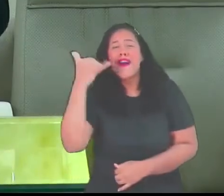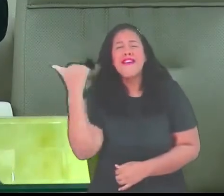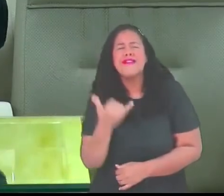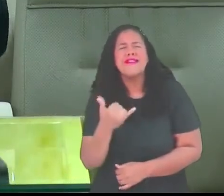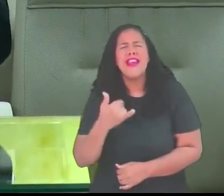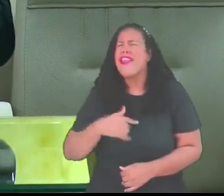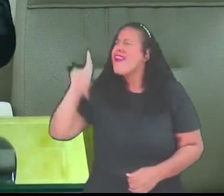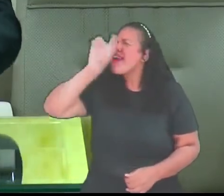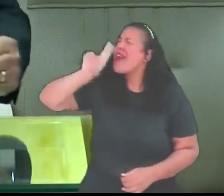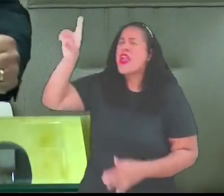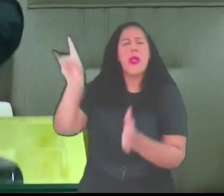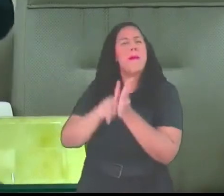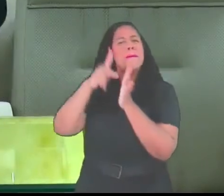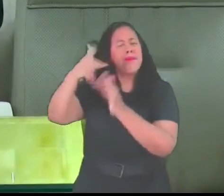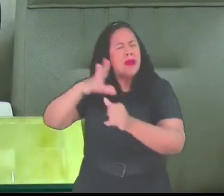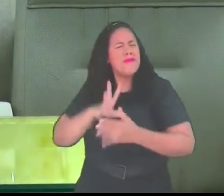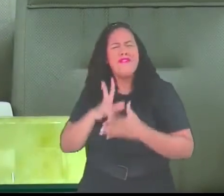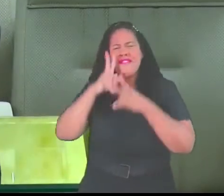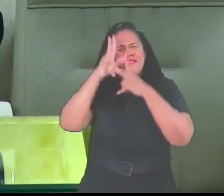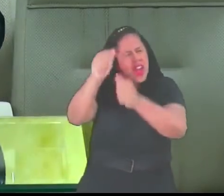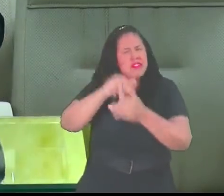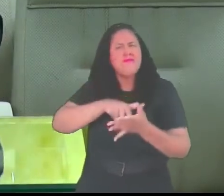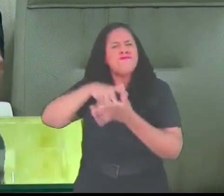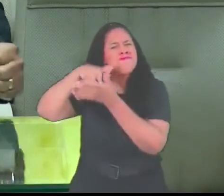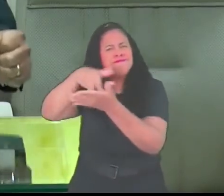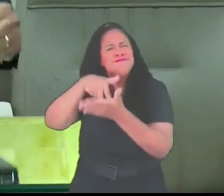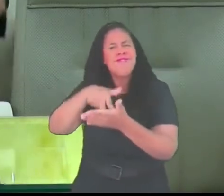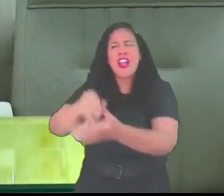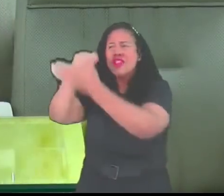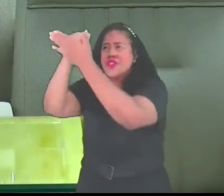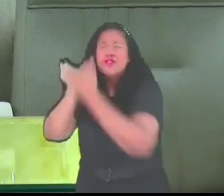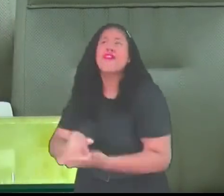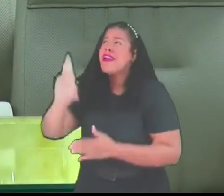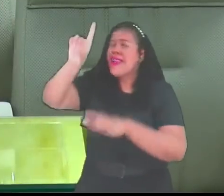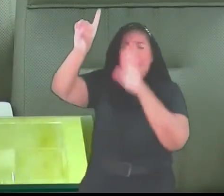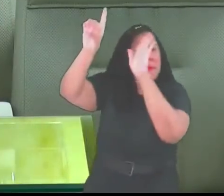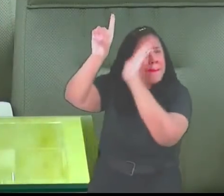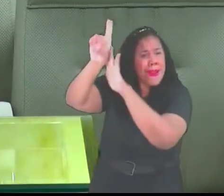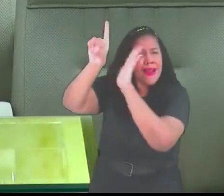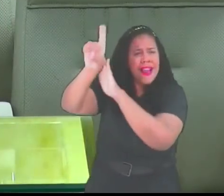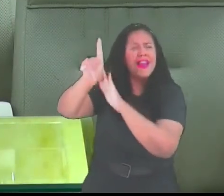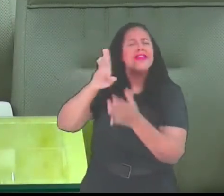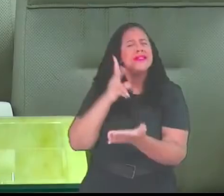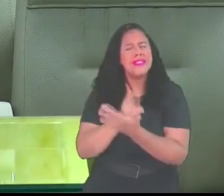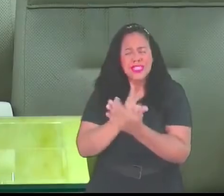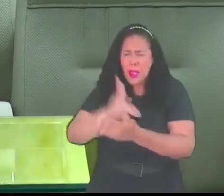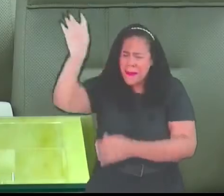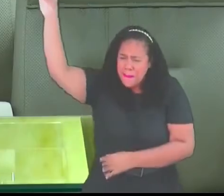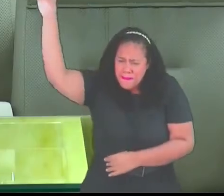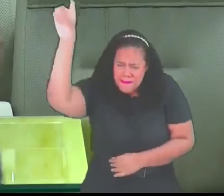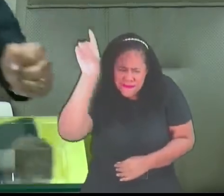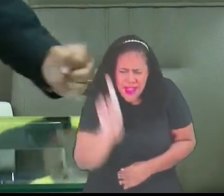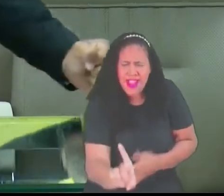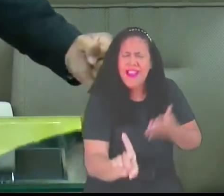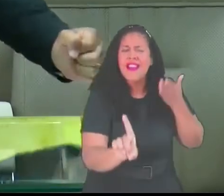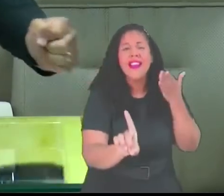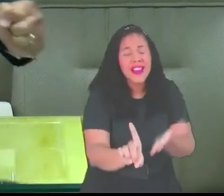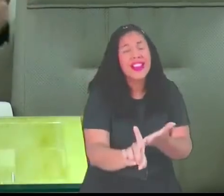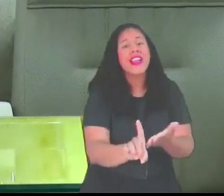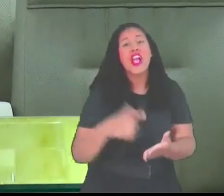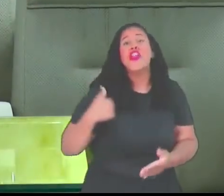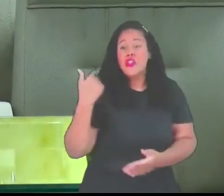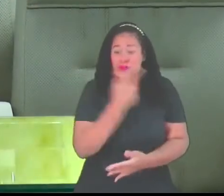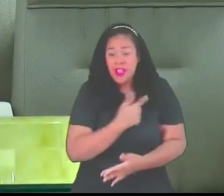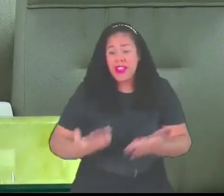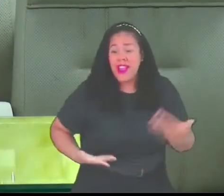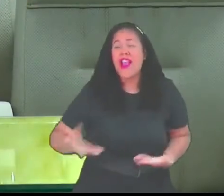nosso refúgio, fortaleza, que Ele está presente no nosso meio. Nós servimos